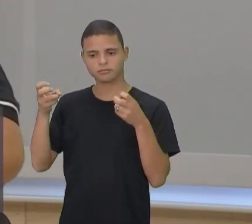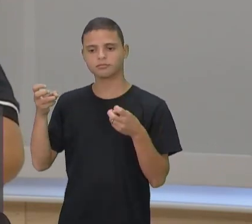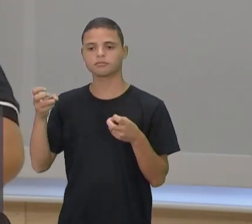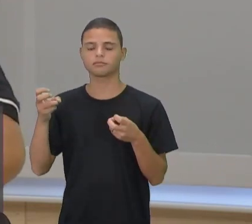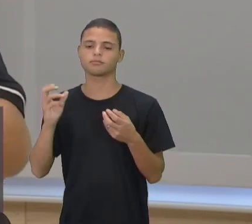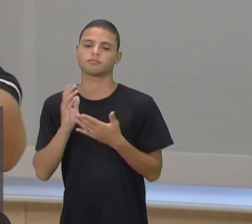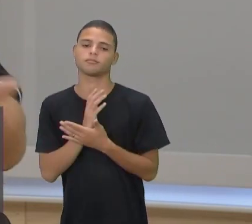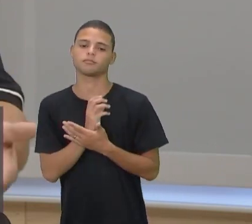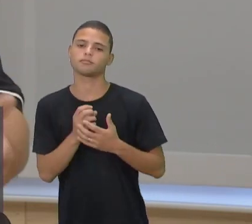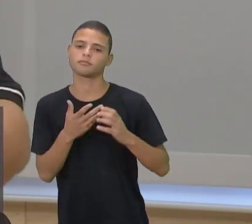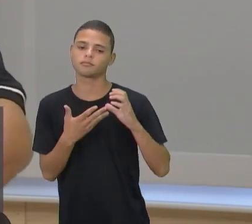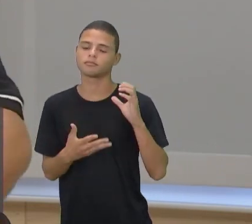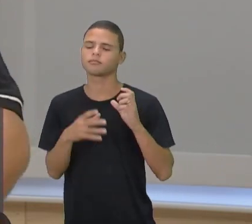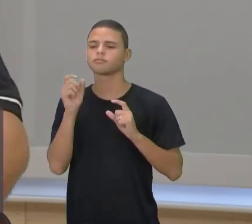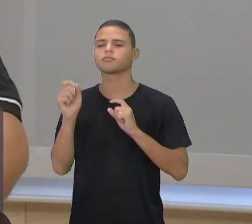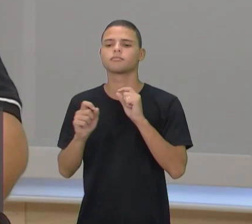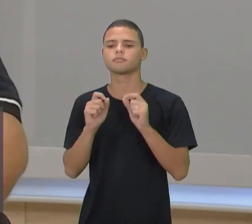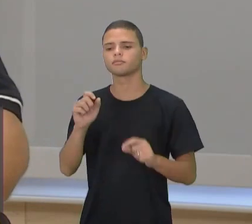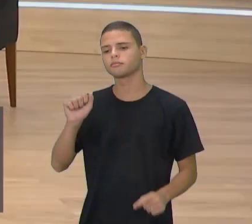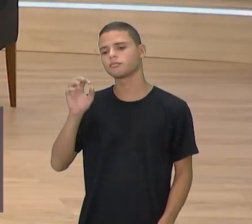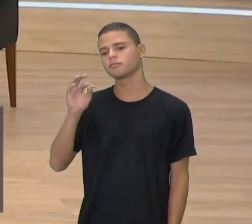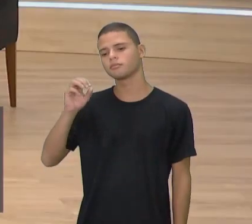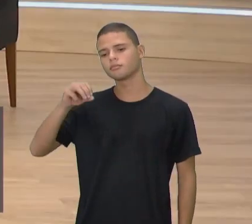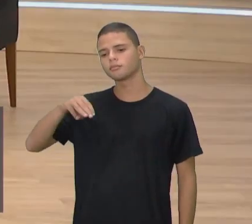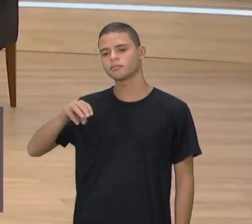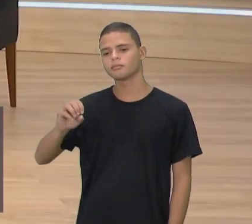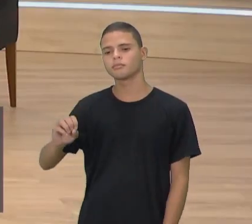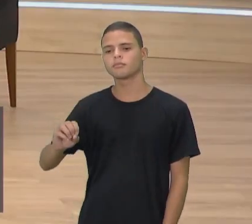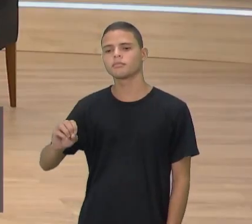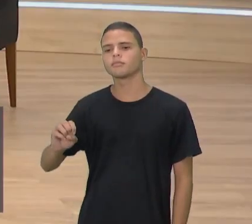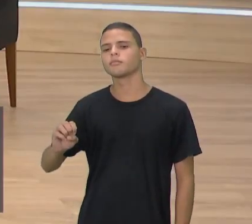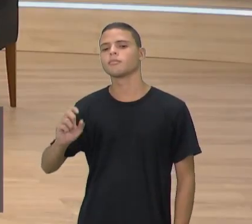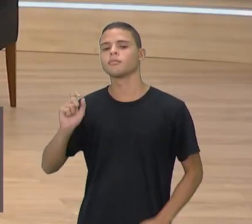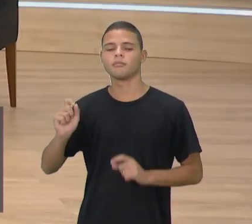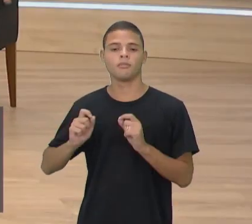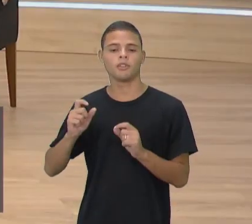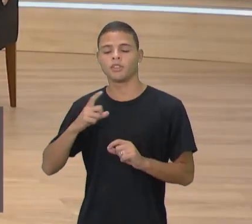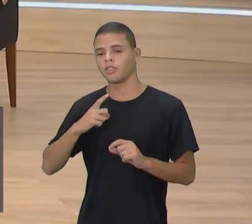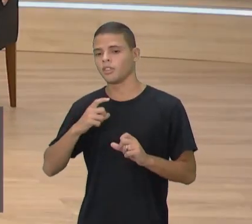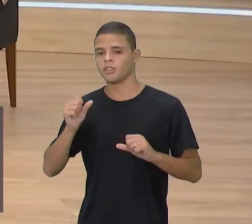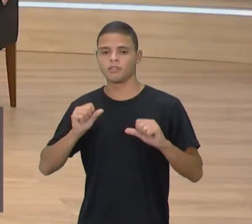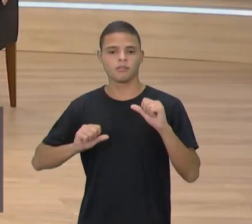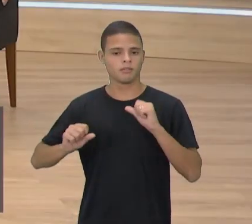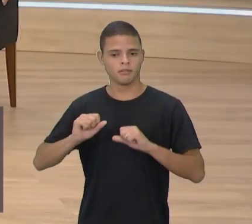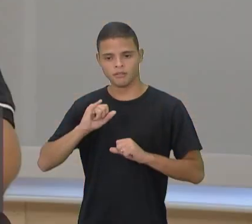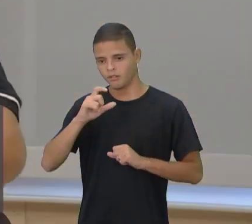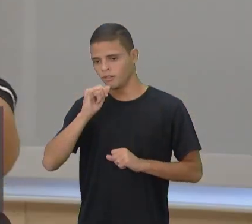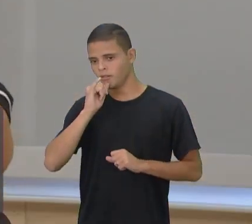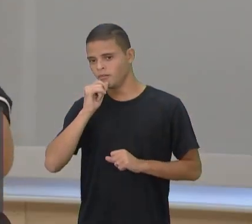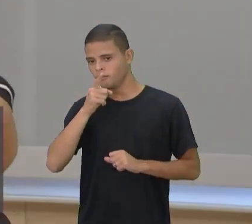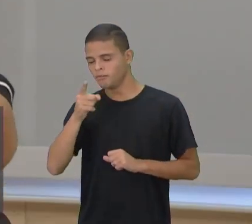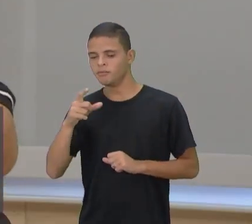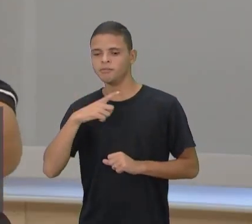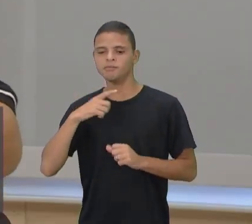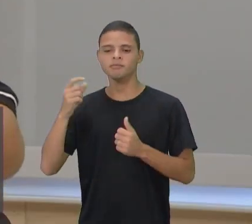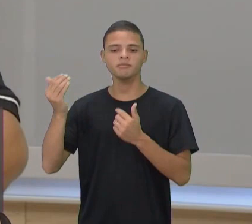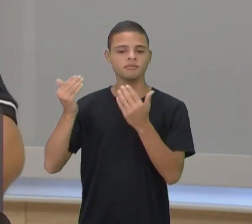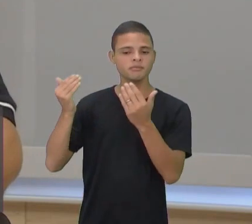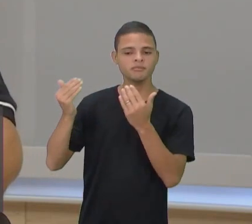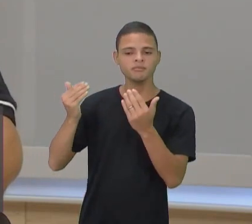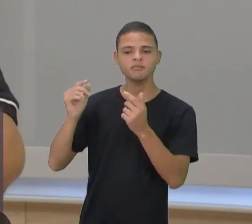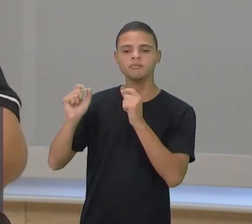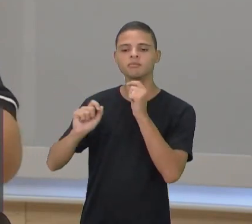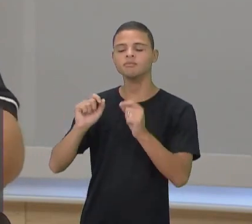as características do que vem a ser um átomo, do que vem a ser um elemento químico. Então, se você, estudante, tem dúvida em reconhecer o que vem a ser um